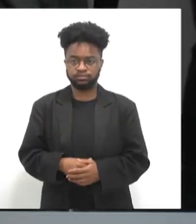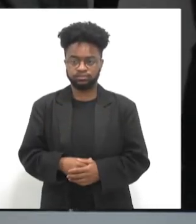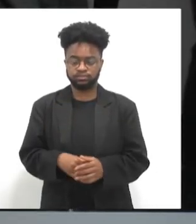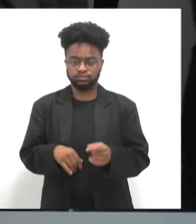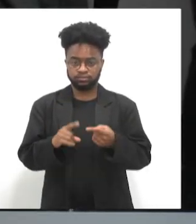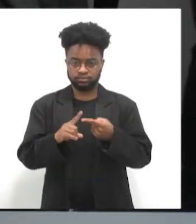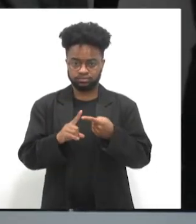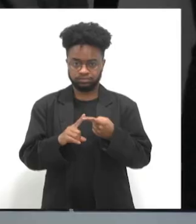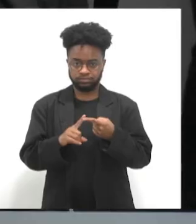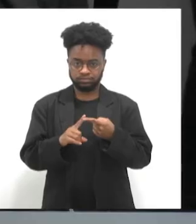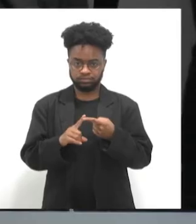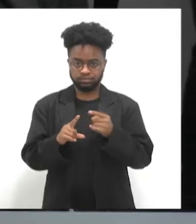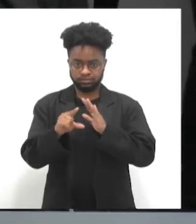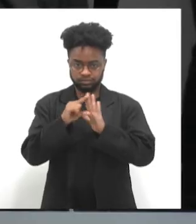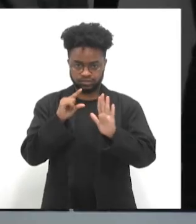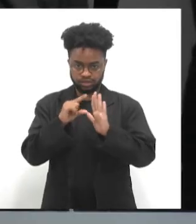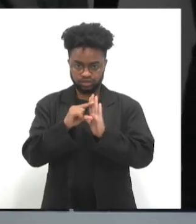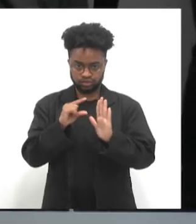Emendando a ementa...